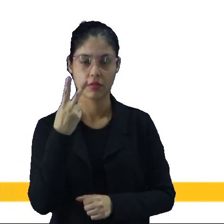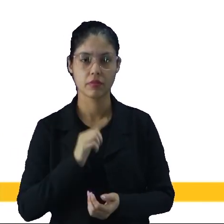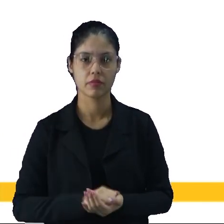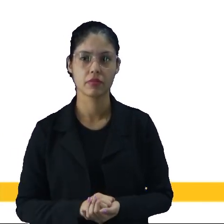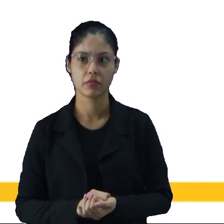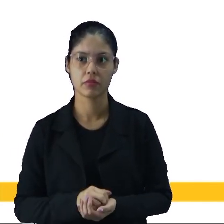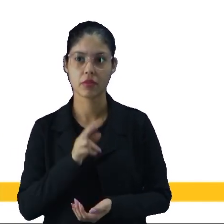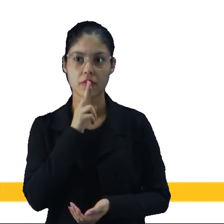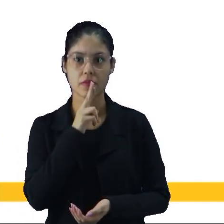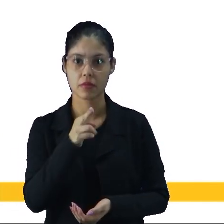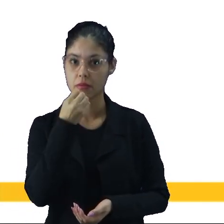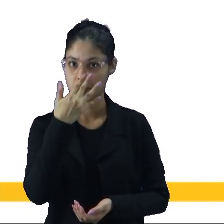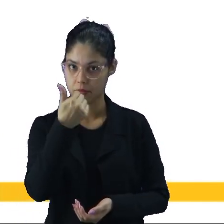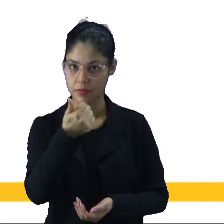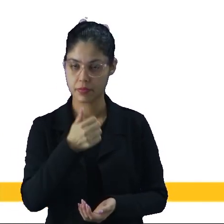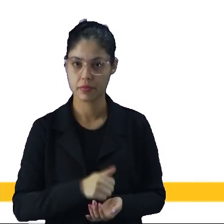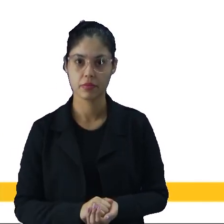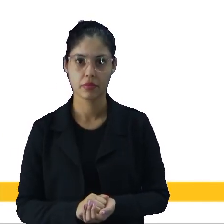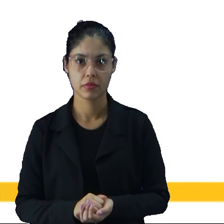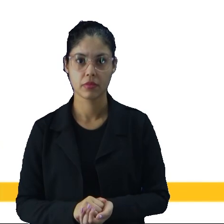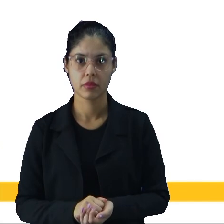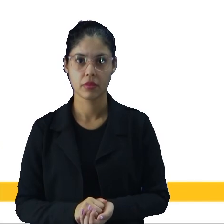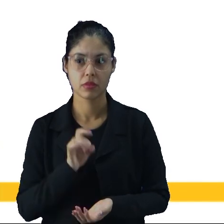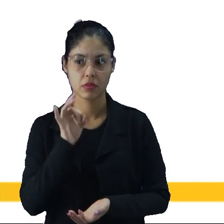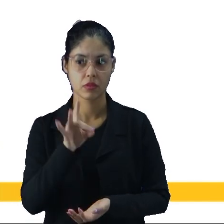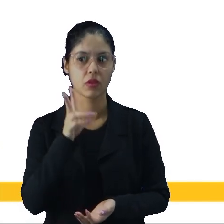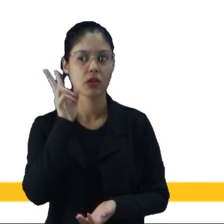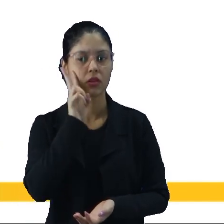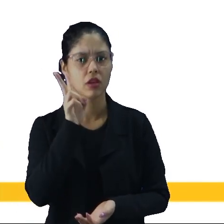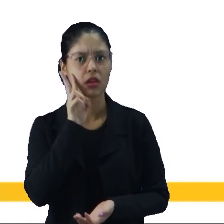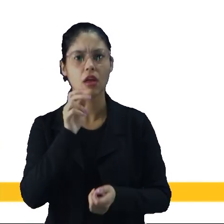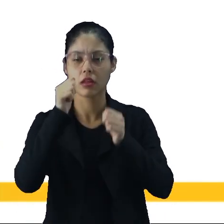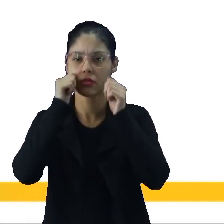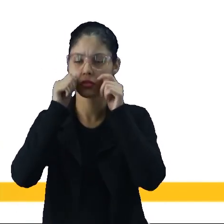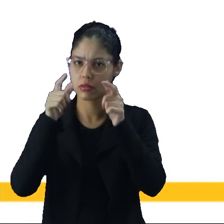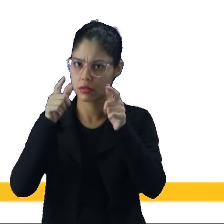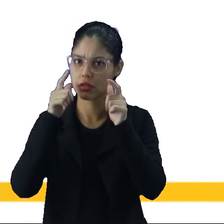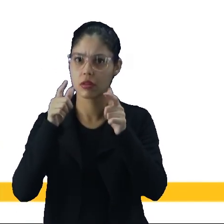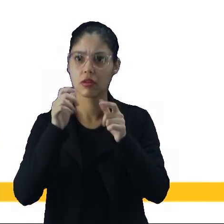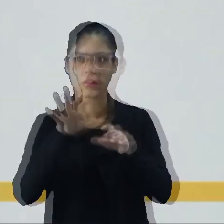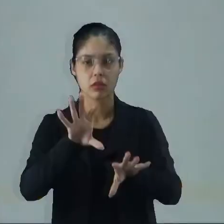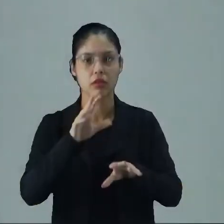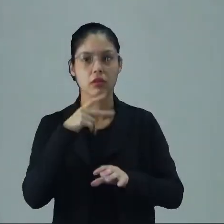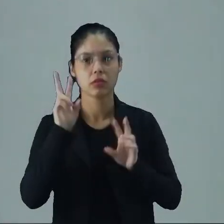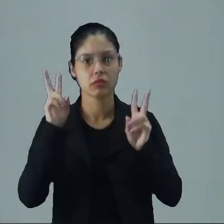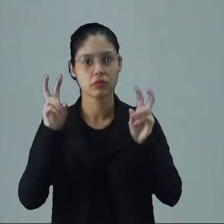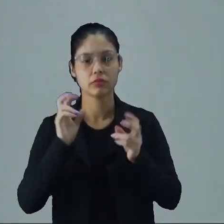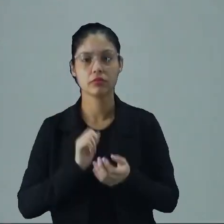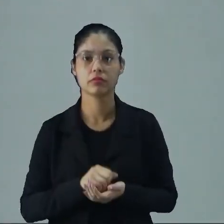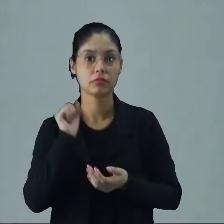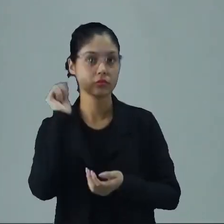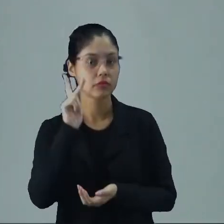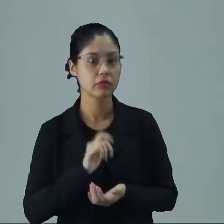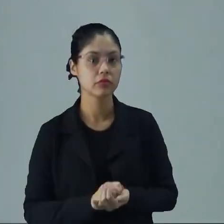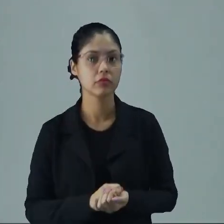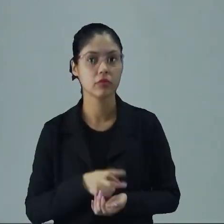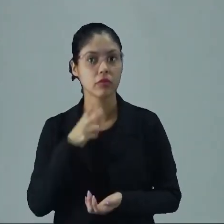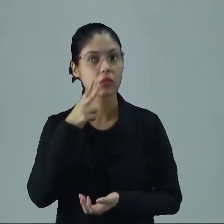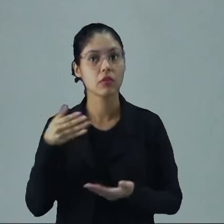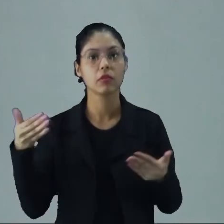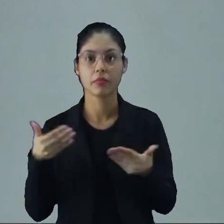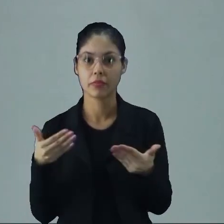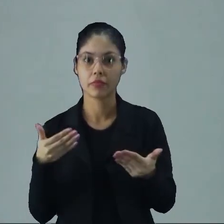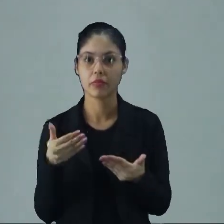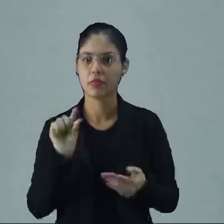gente resolve essa questão, beleza? Então, é só você ter muita atenção a respeito disso. Ok? Vimos